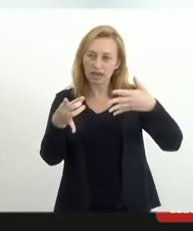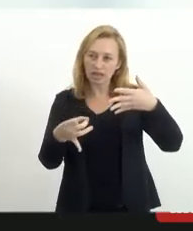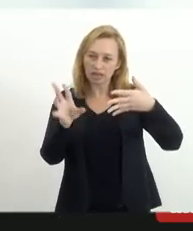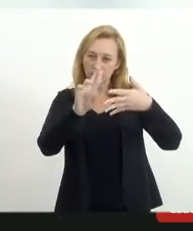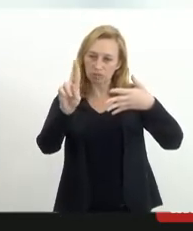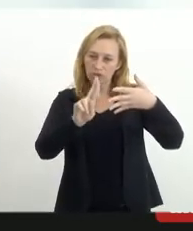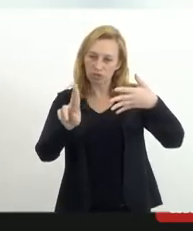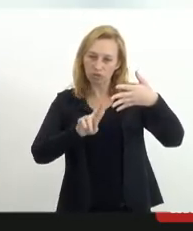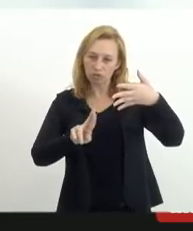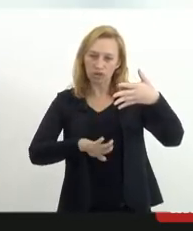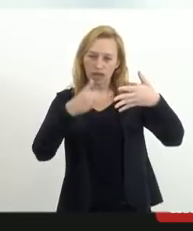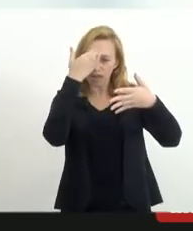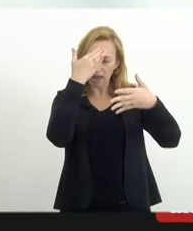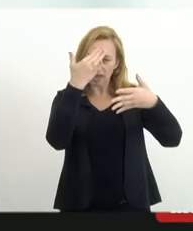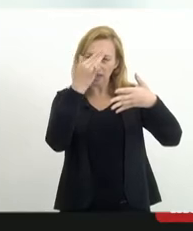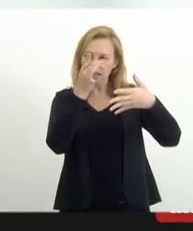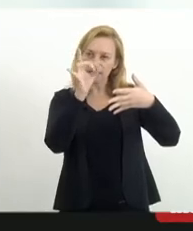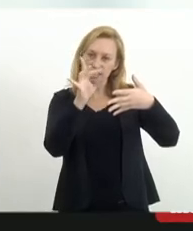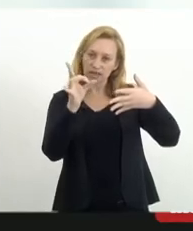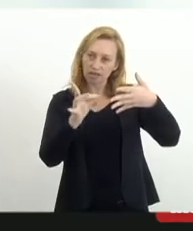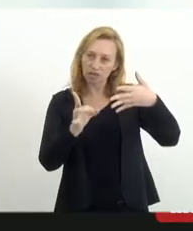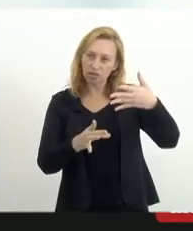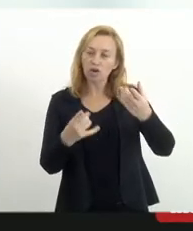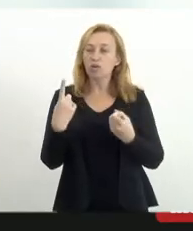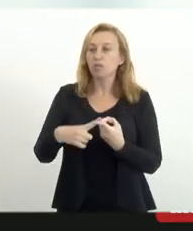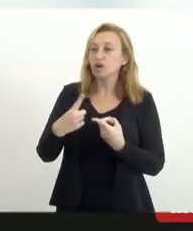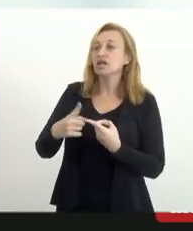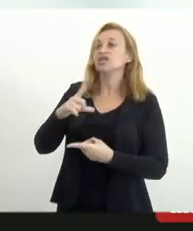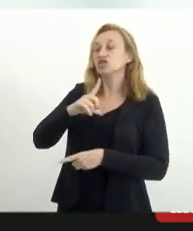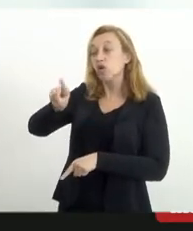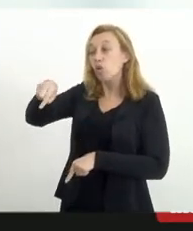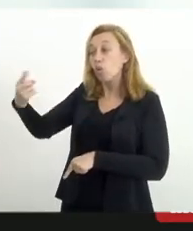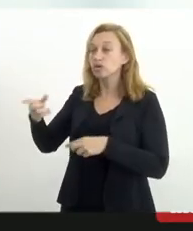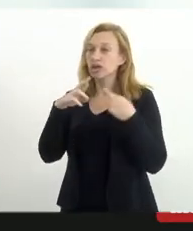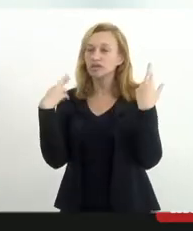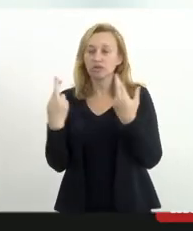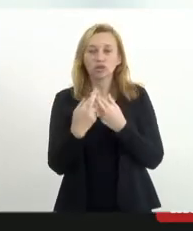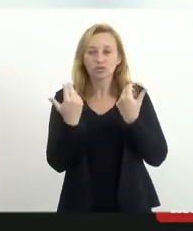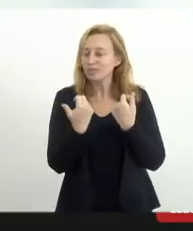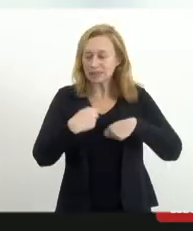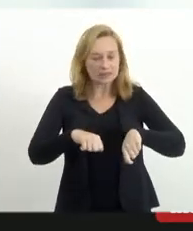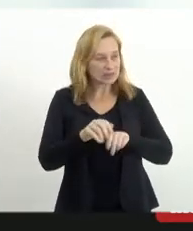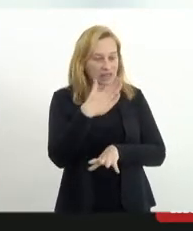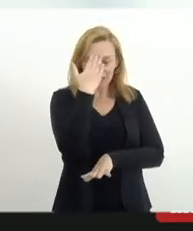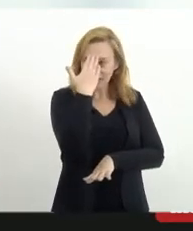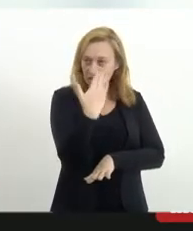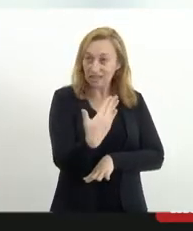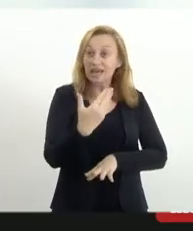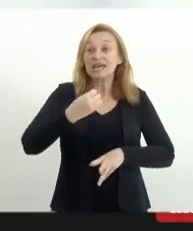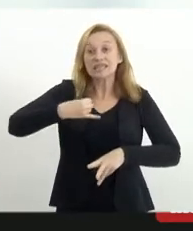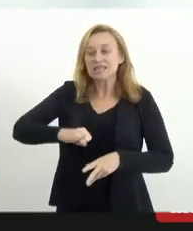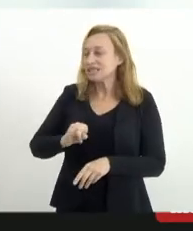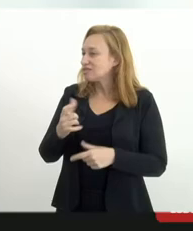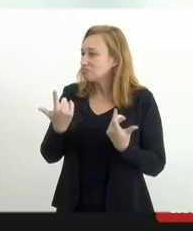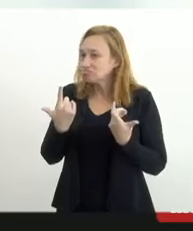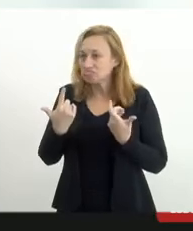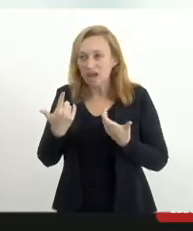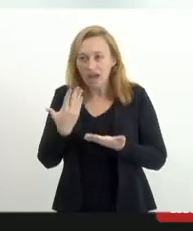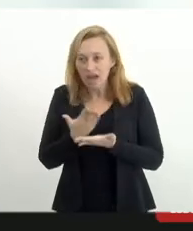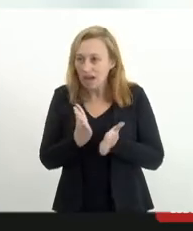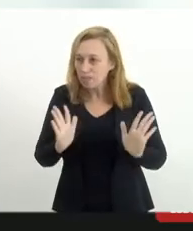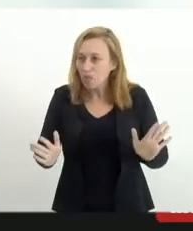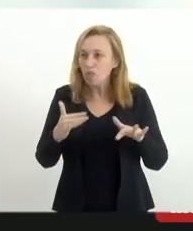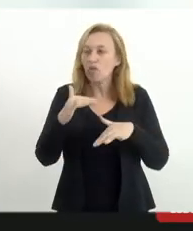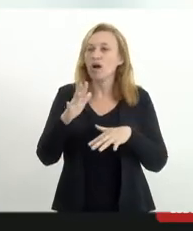esses agradecimentos. Porque se eu tiver outra reunião, eu não preciso agradecer. Se não tiver mais, eu não